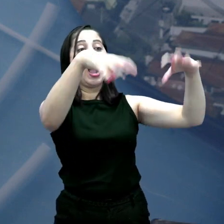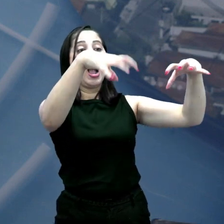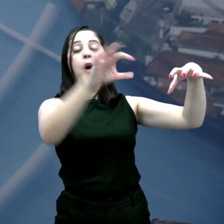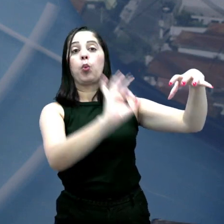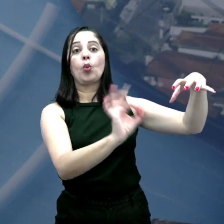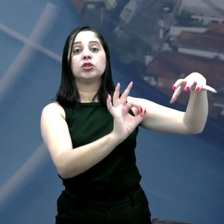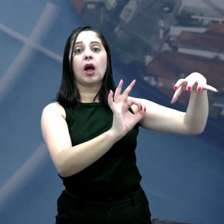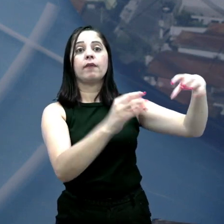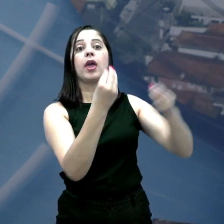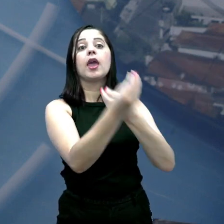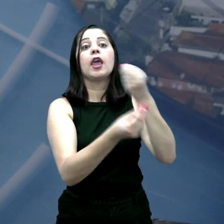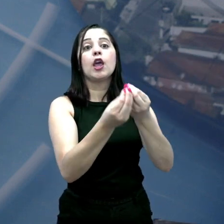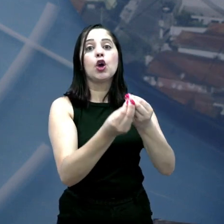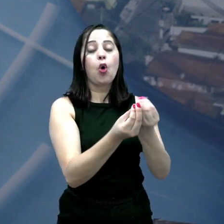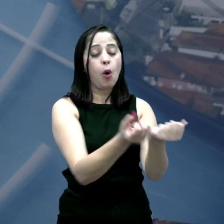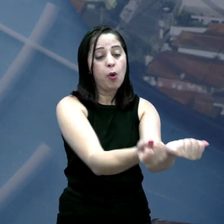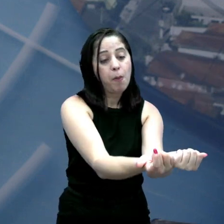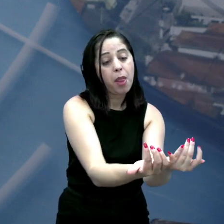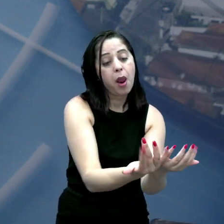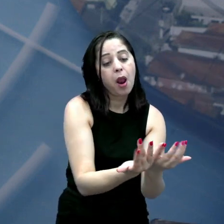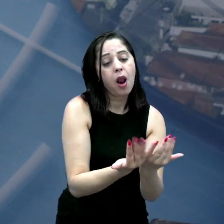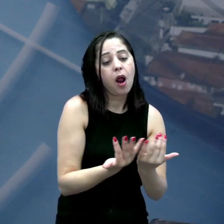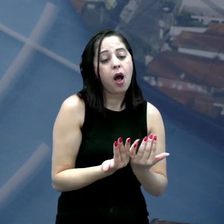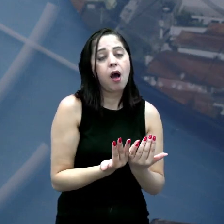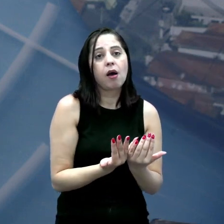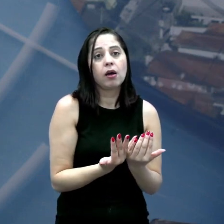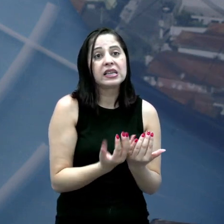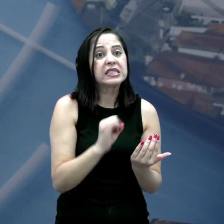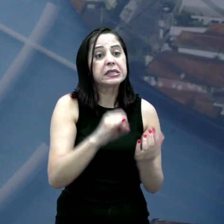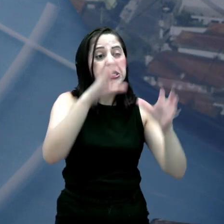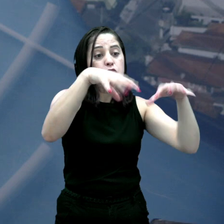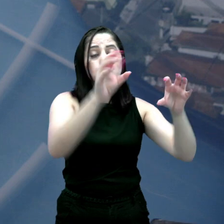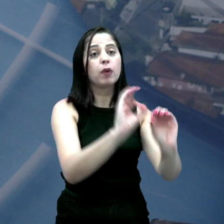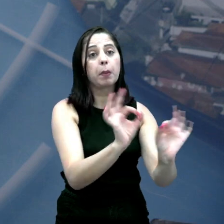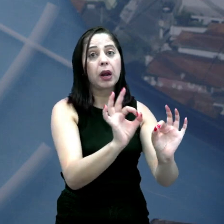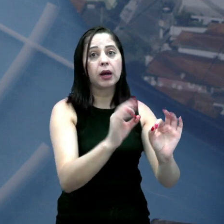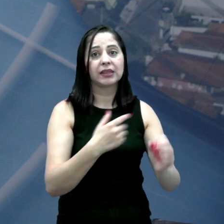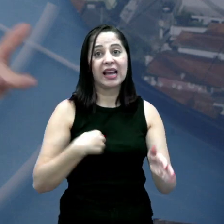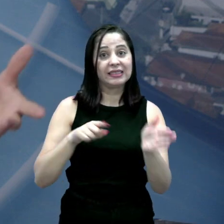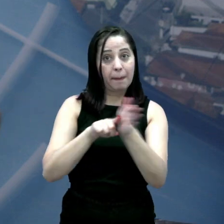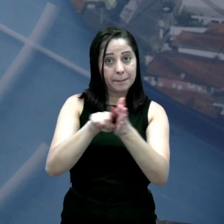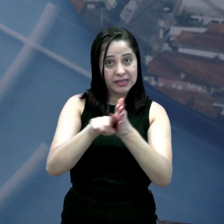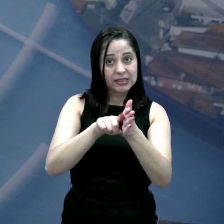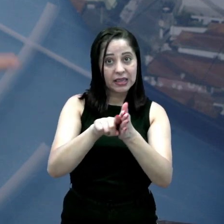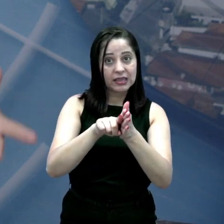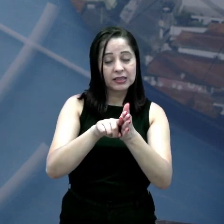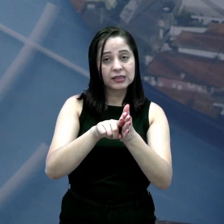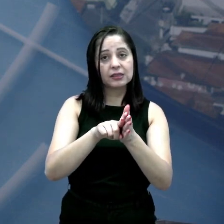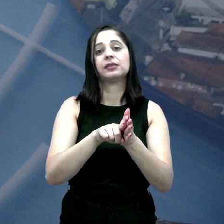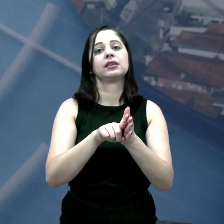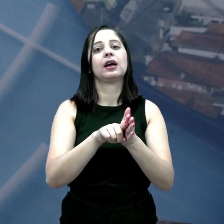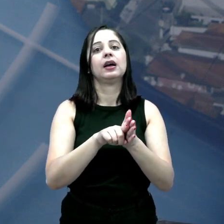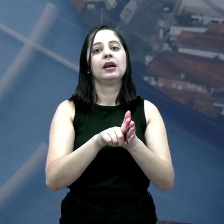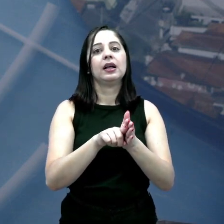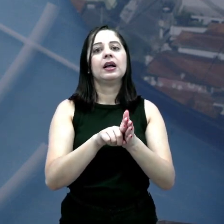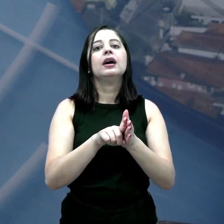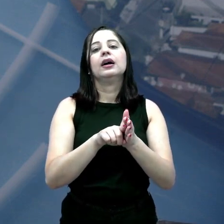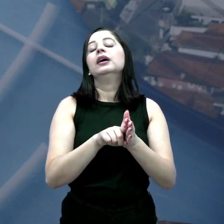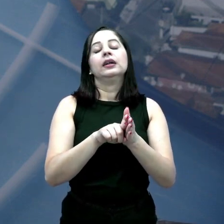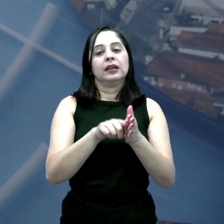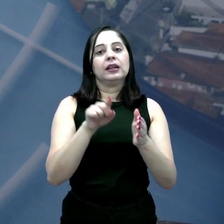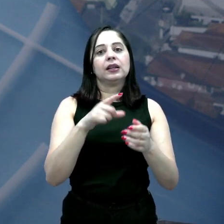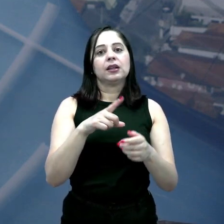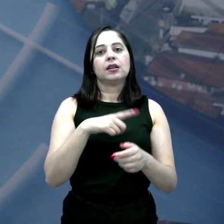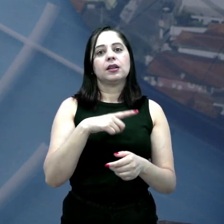solo fértil? Eu falei de alguns lugares, né? Tem pesquisas que diz, por exemplo, as Ilhas Maldivas, né, que são um destino